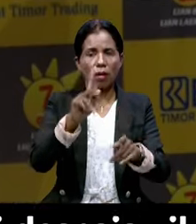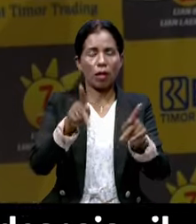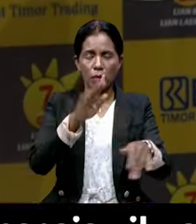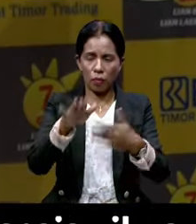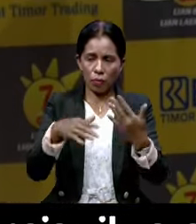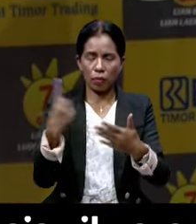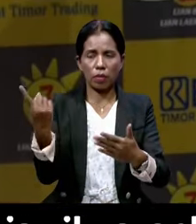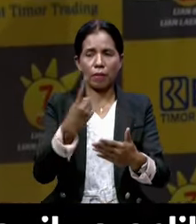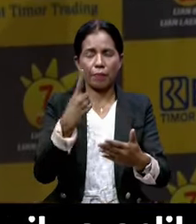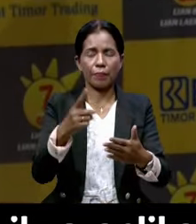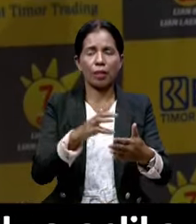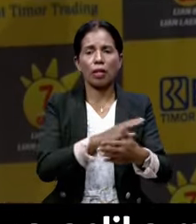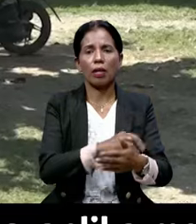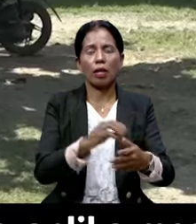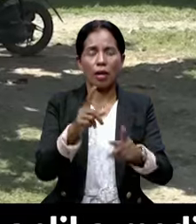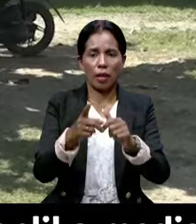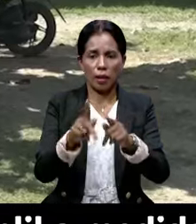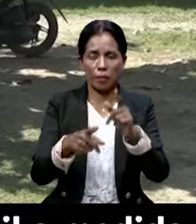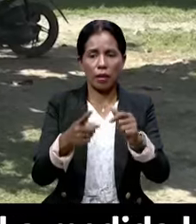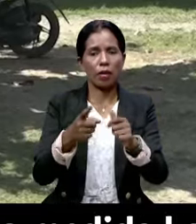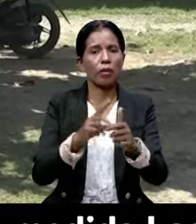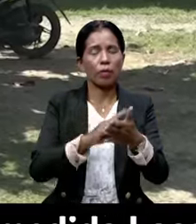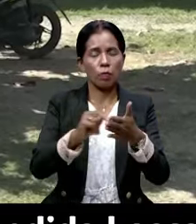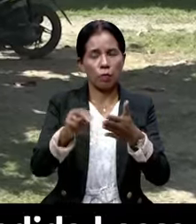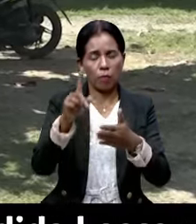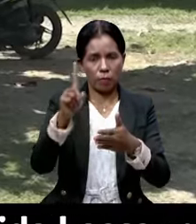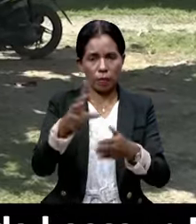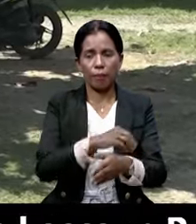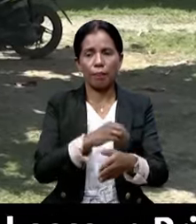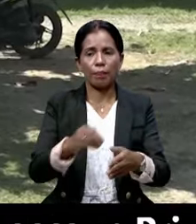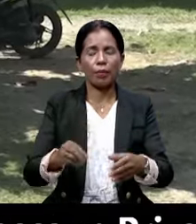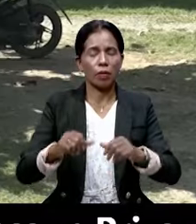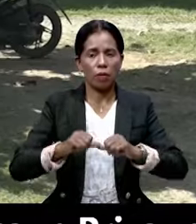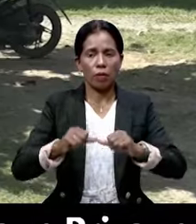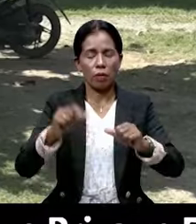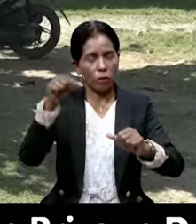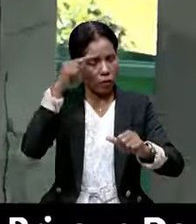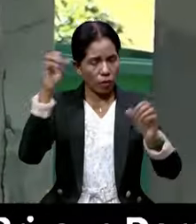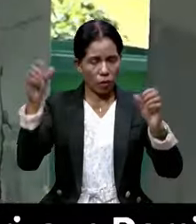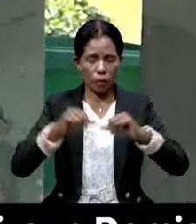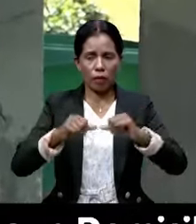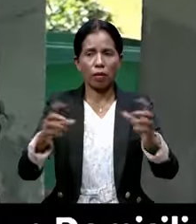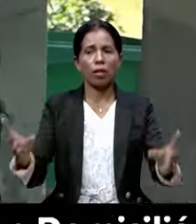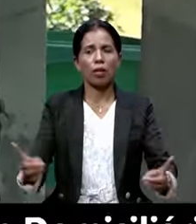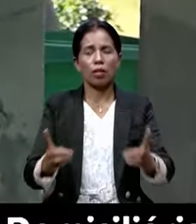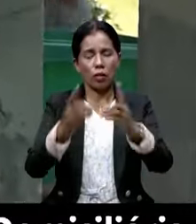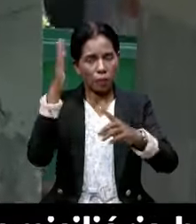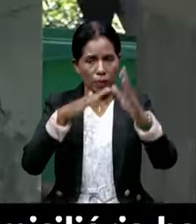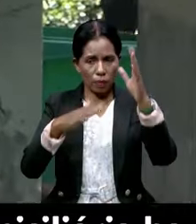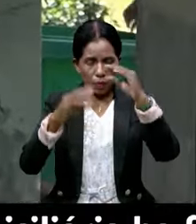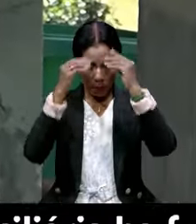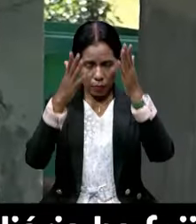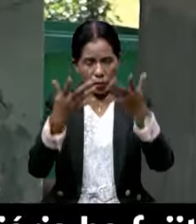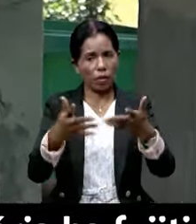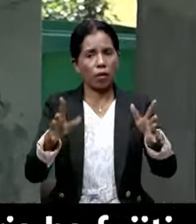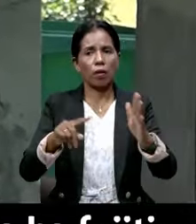tem que sair é uma número primeiro. A fim governo la continua contrato professor Sira, escola Sira Territorio Nacional enfrenta que era problema menos professor,